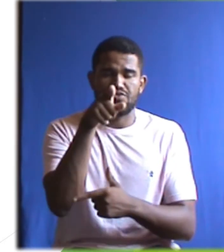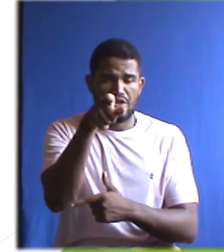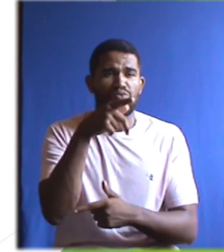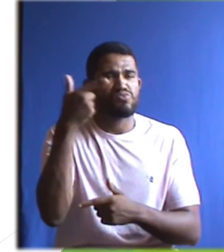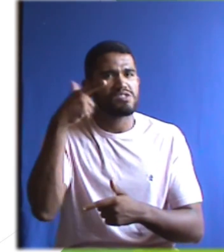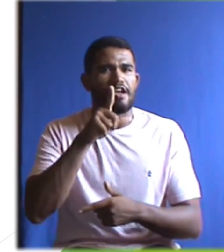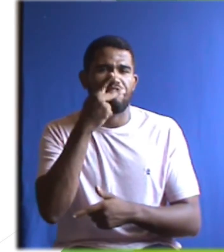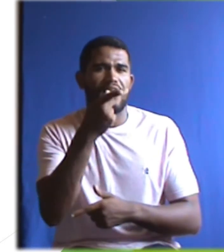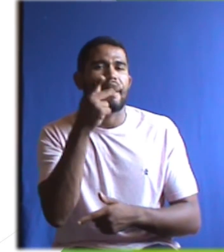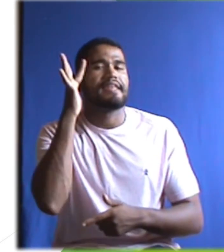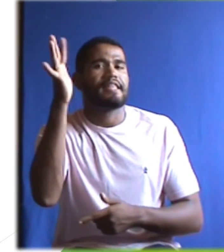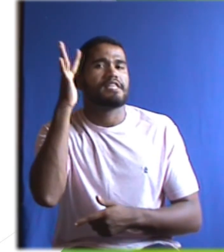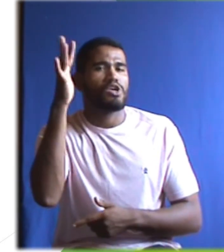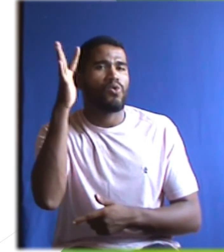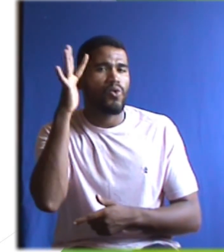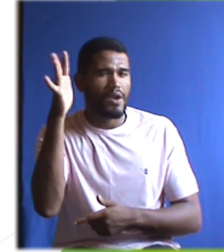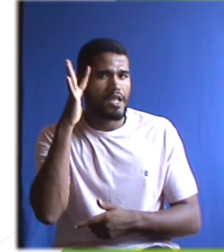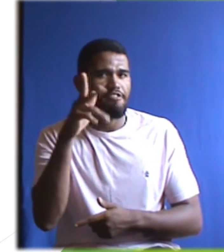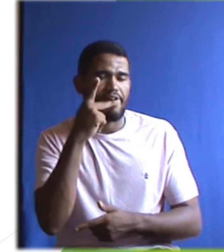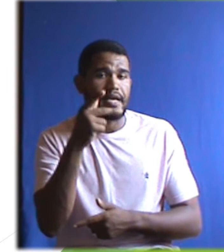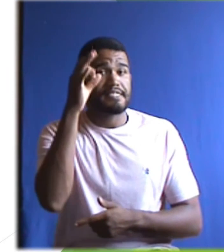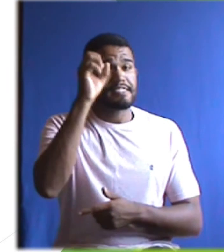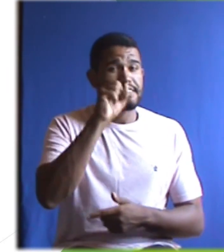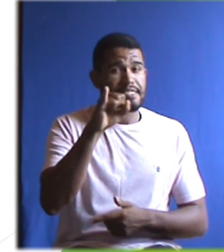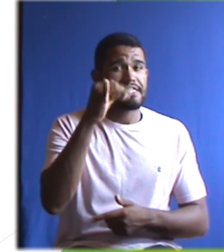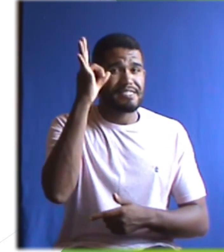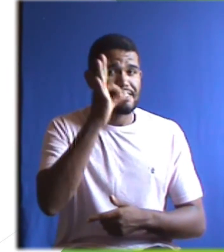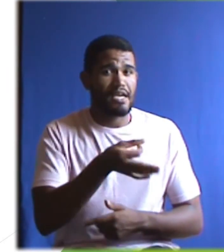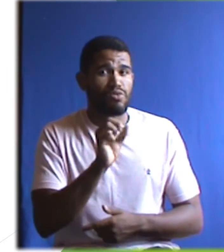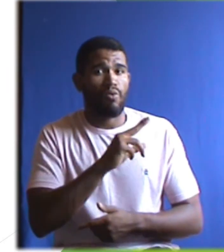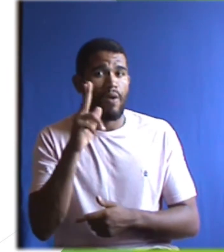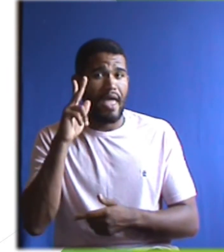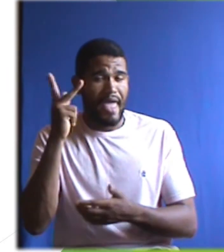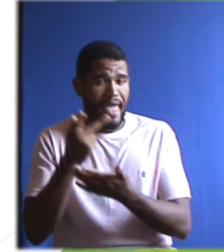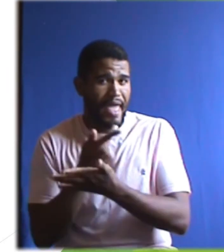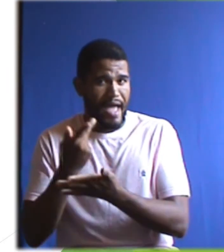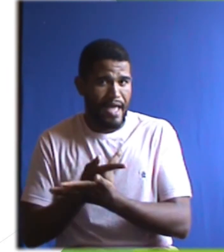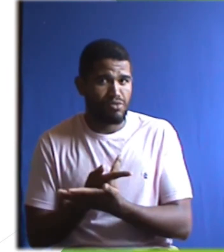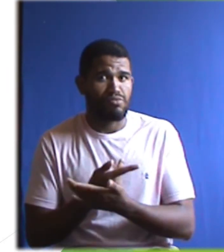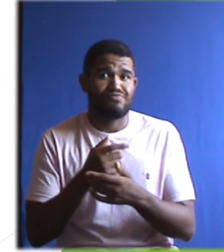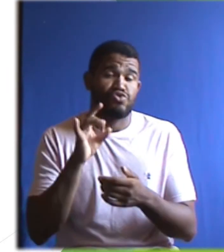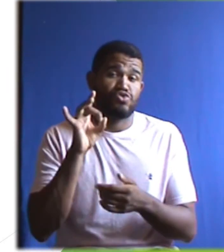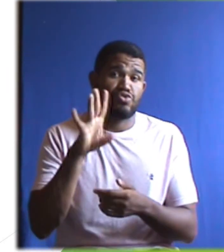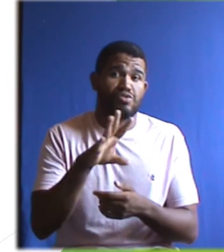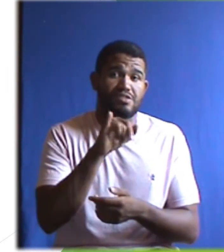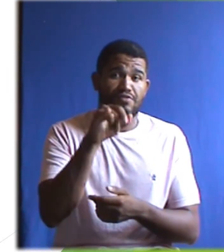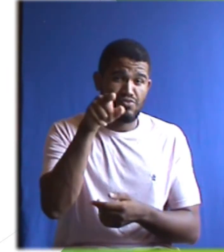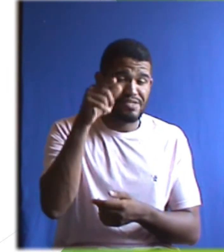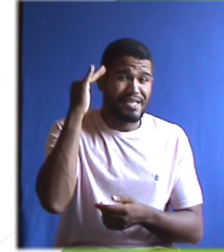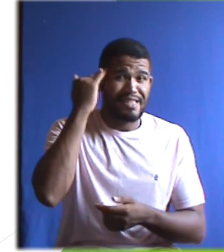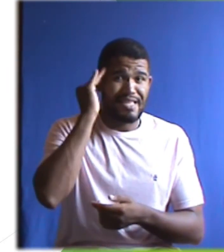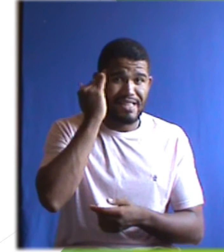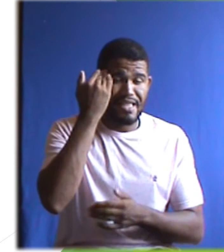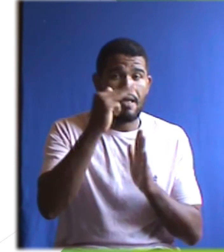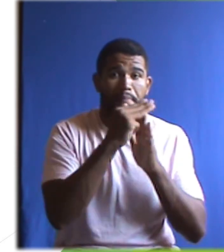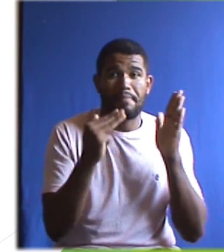essa pessoa que te fez essa crítica ou de se explicar? Você só vai conseguir fazer isso se você compreender o método que você